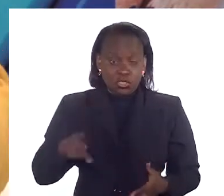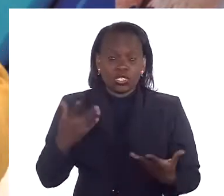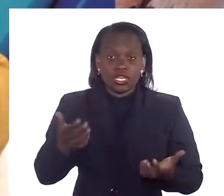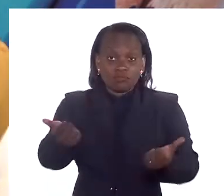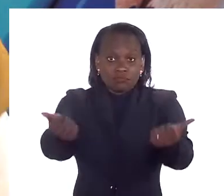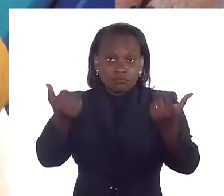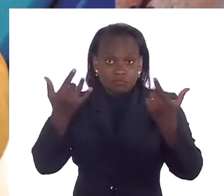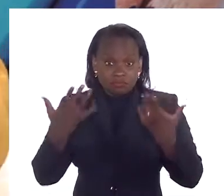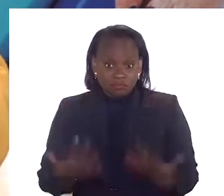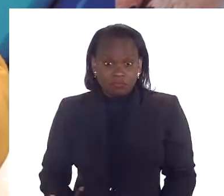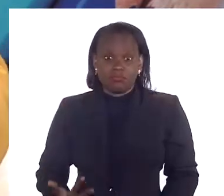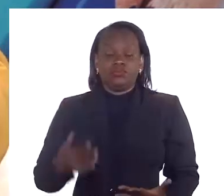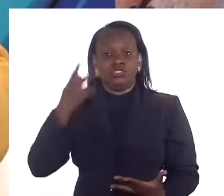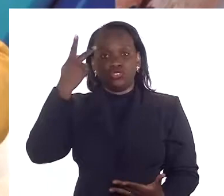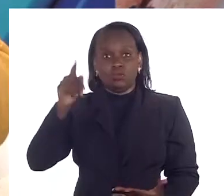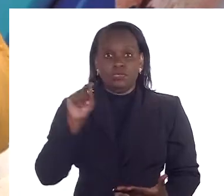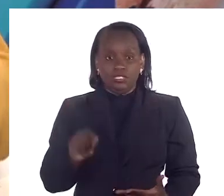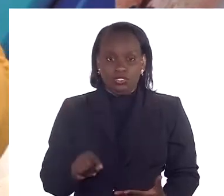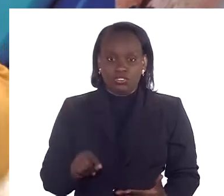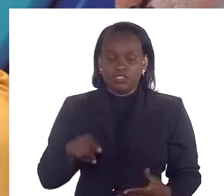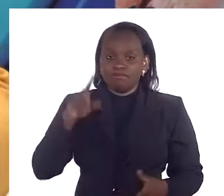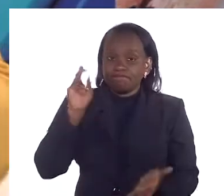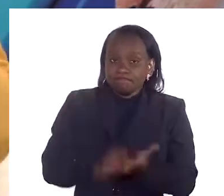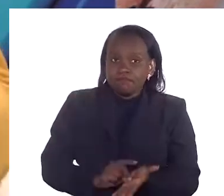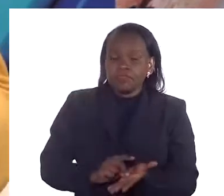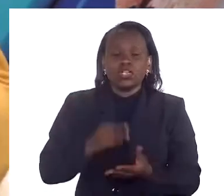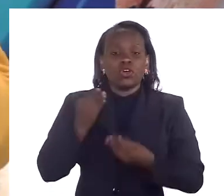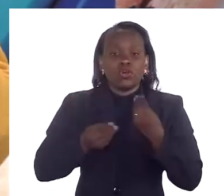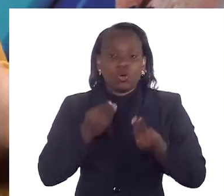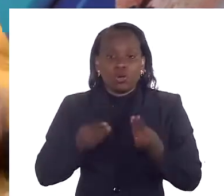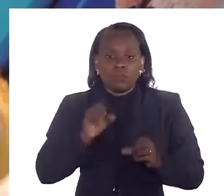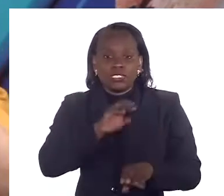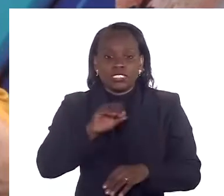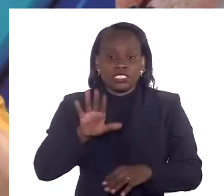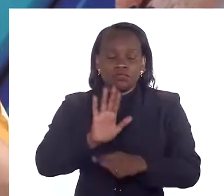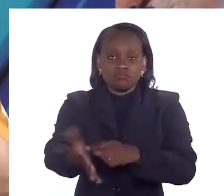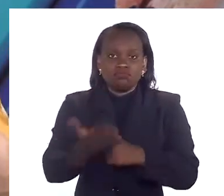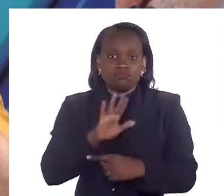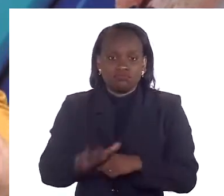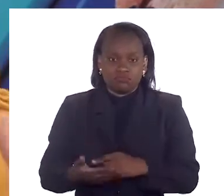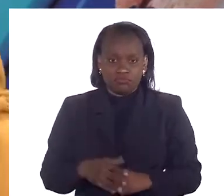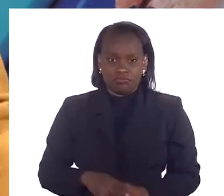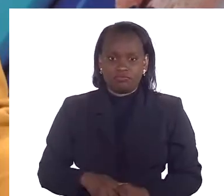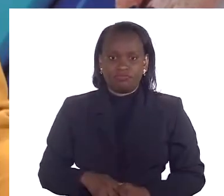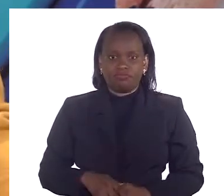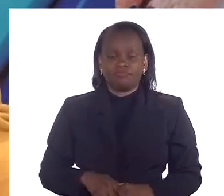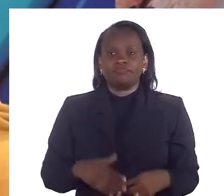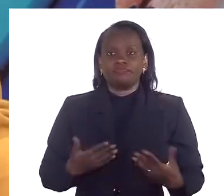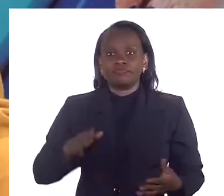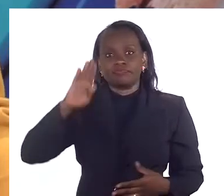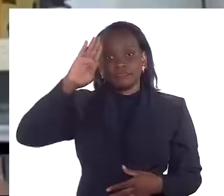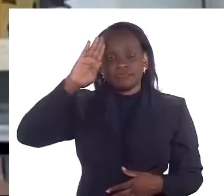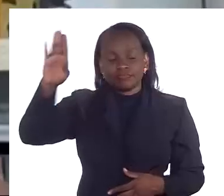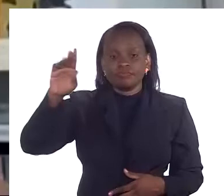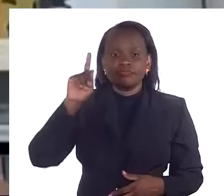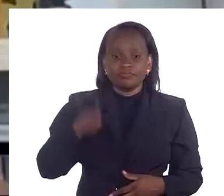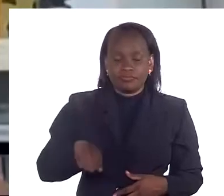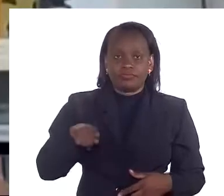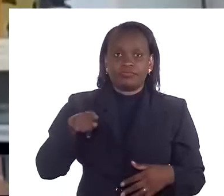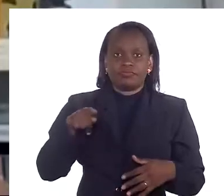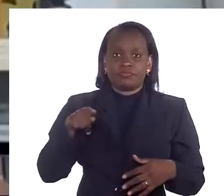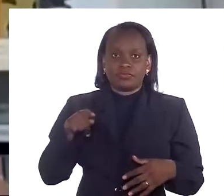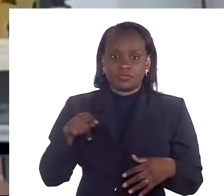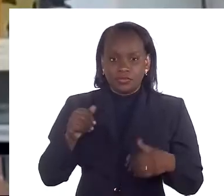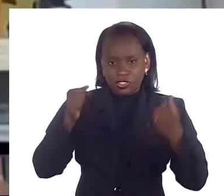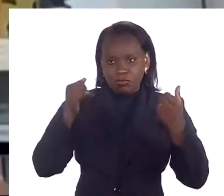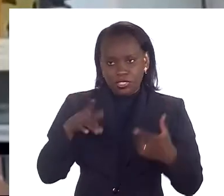como professores, eu queria ouvir a palavra de vocês em relação a isso. Na prática, como seria esse ensino colaborativo? Principalmente ele se baseia, depois